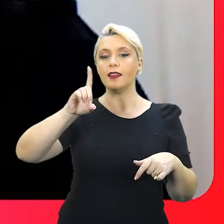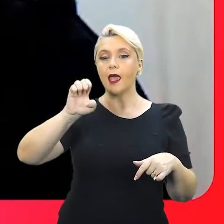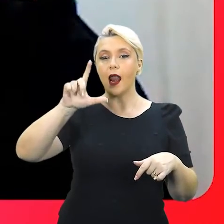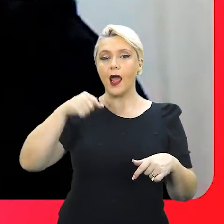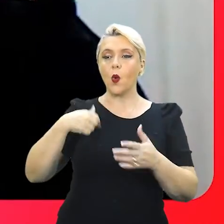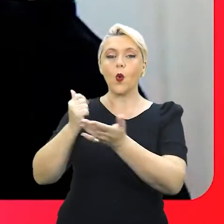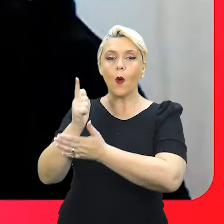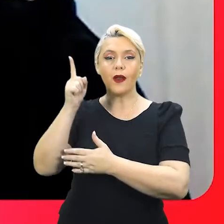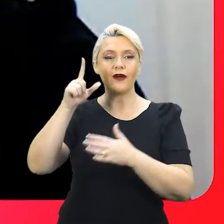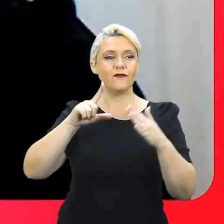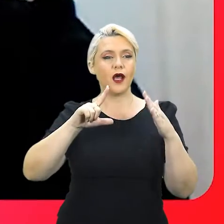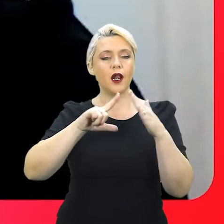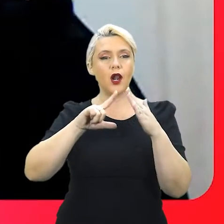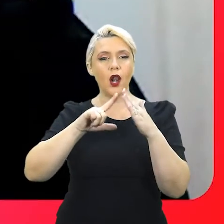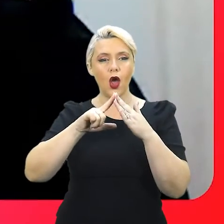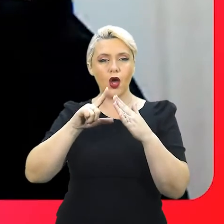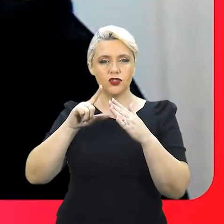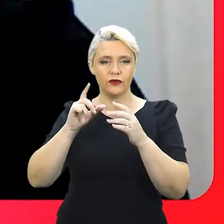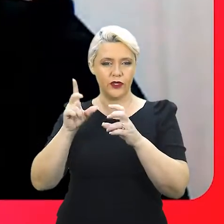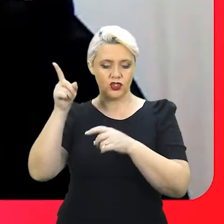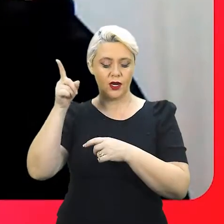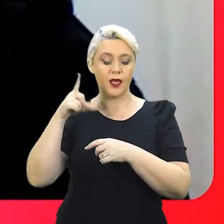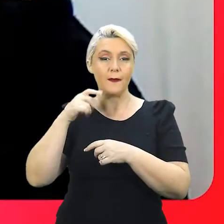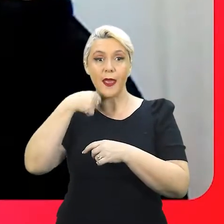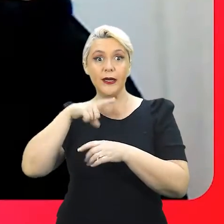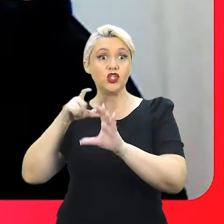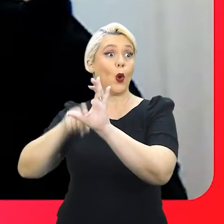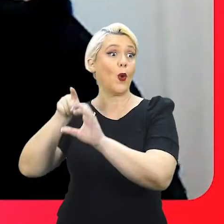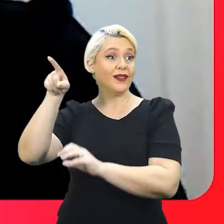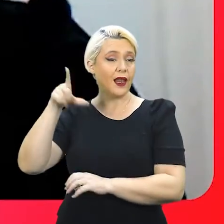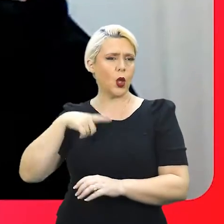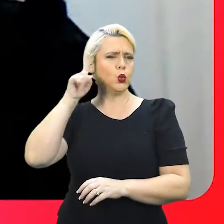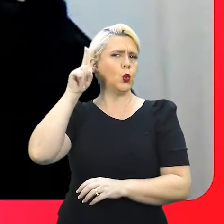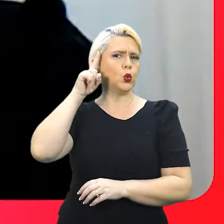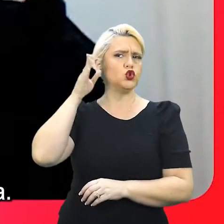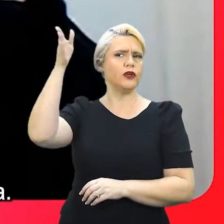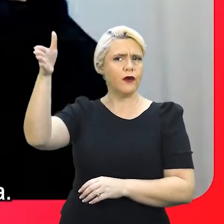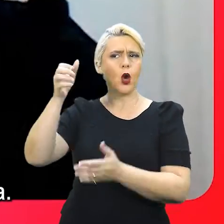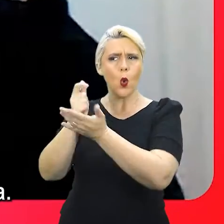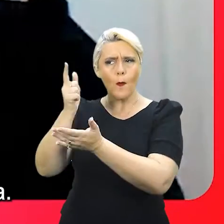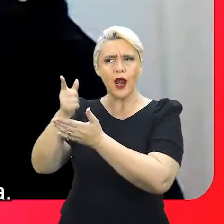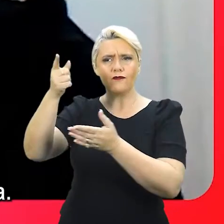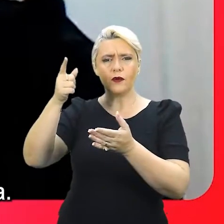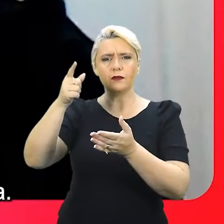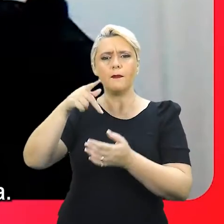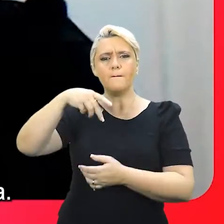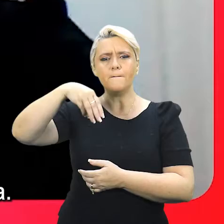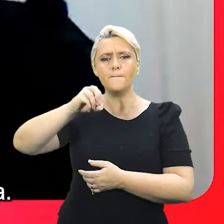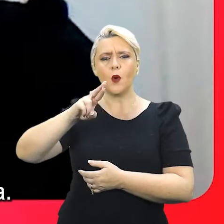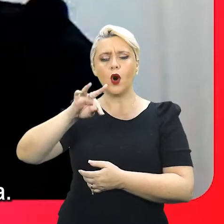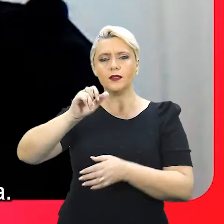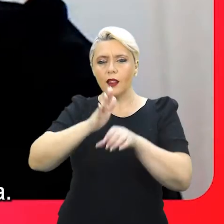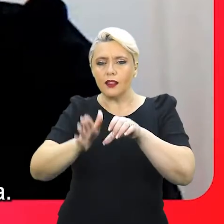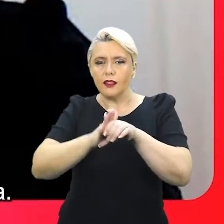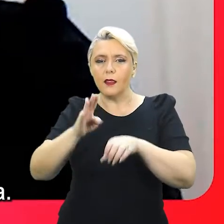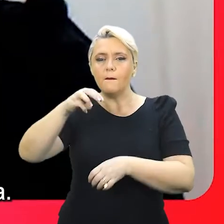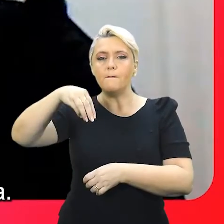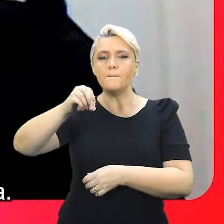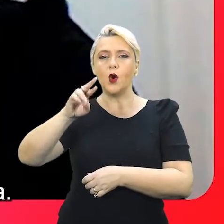na casa Malite. Mamãe tinha conta lá, e eu todo dia comia. Enfim, então eu tive uma